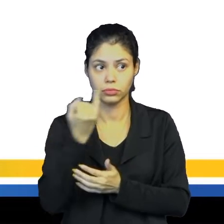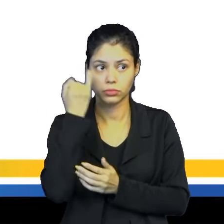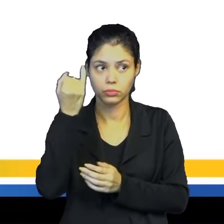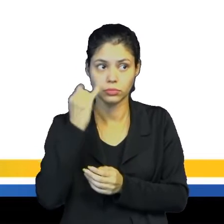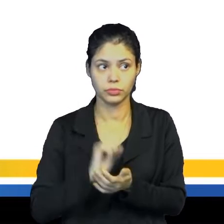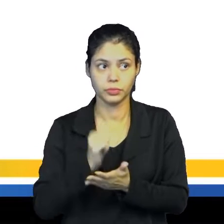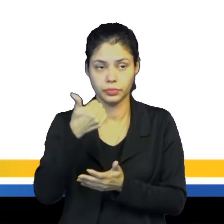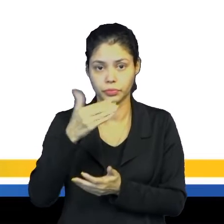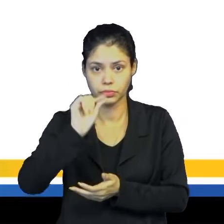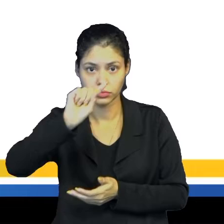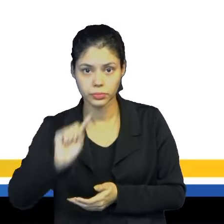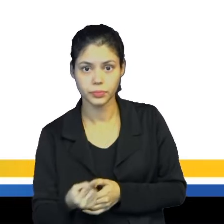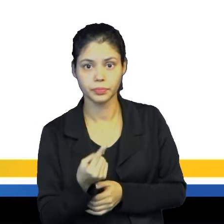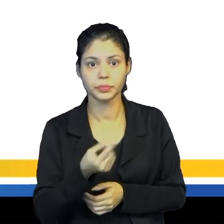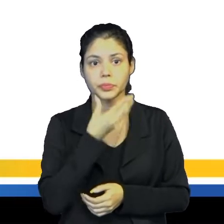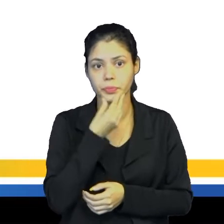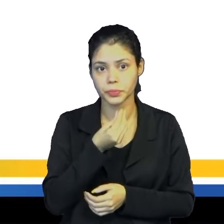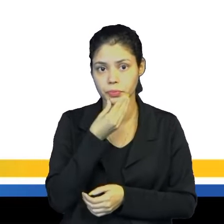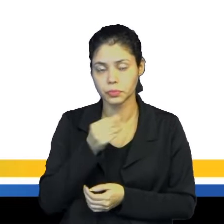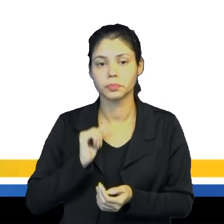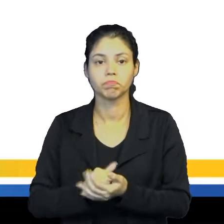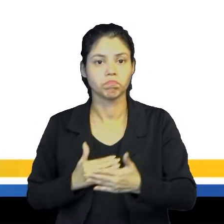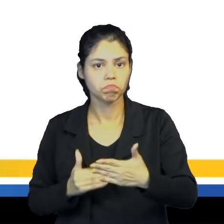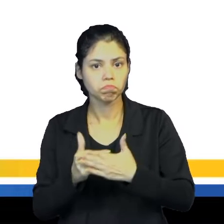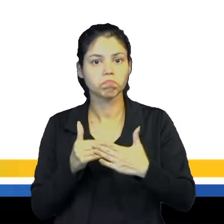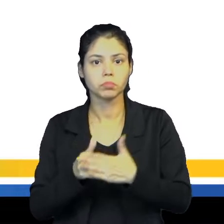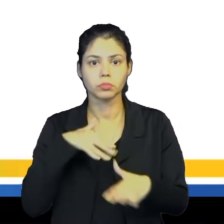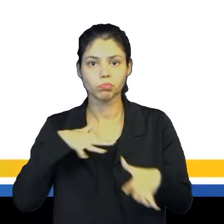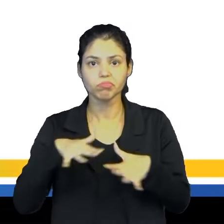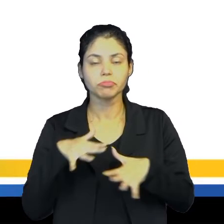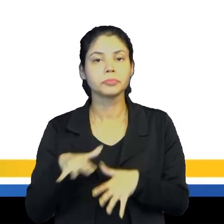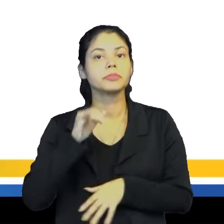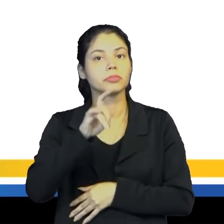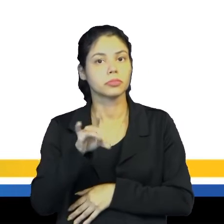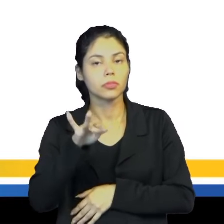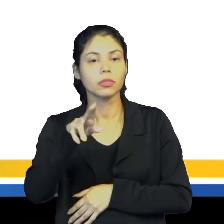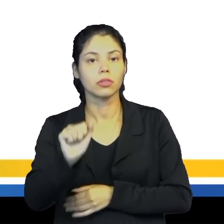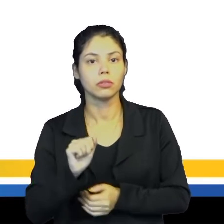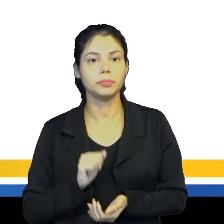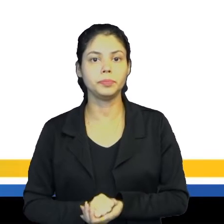10 mil homens para combater esses movimentos de independência, né?